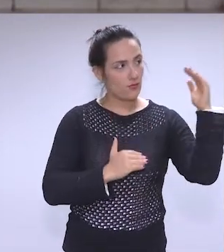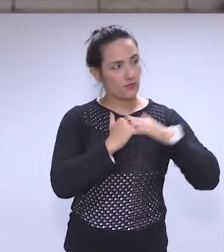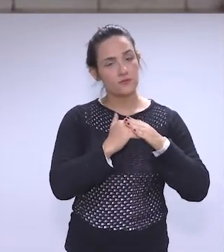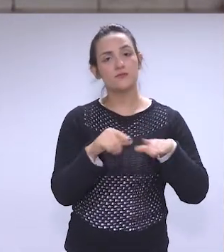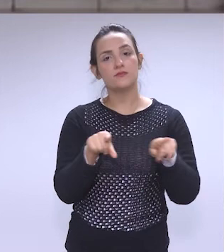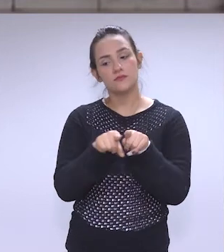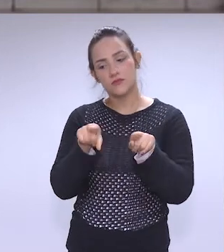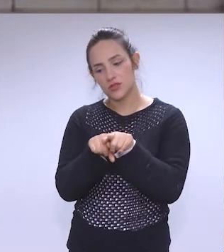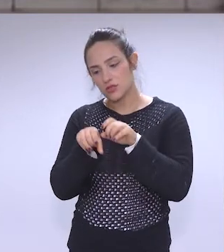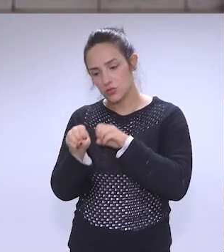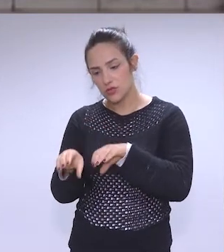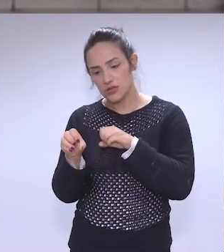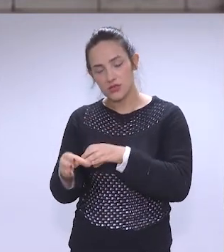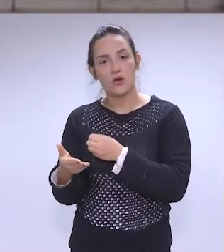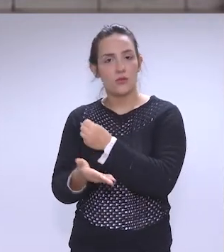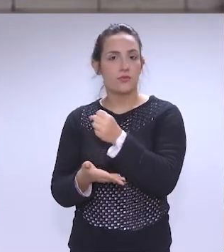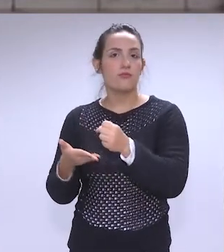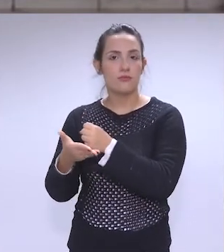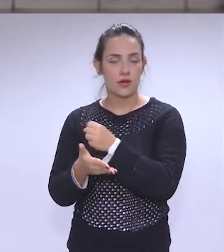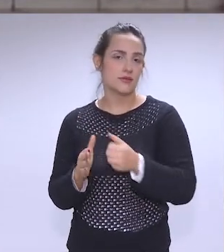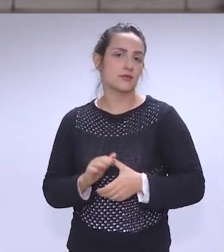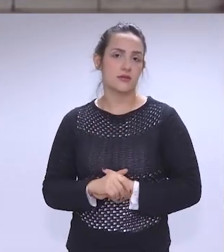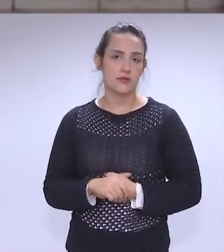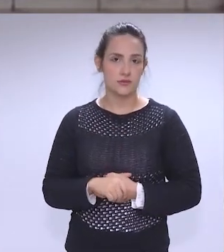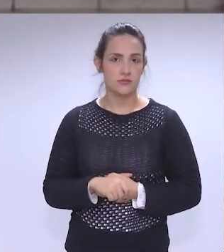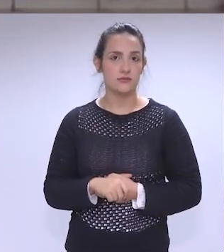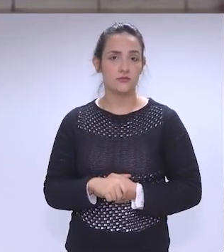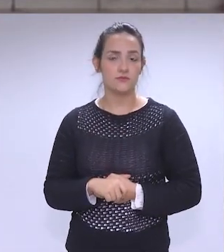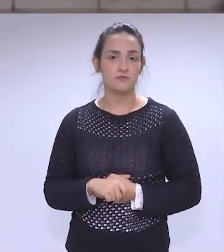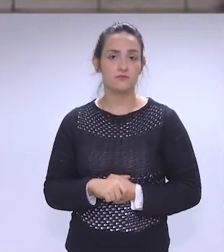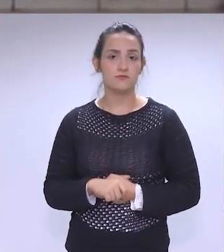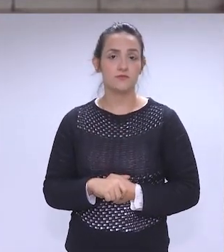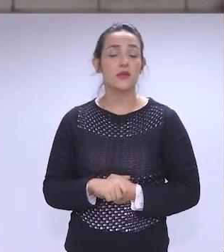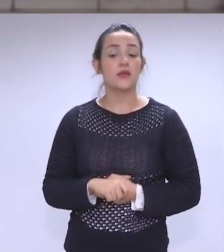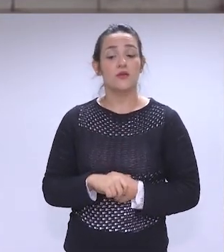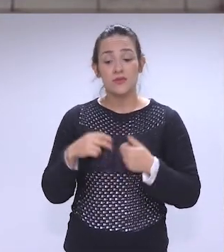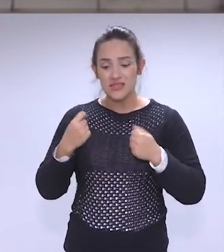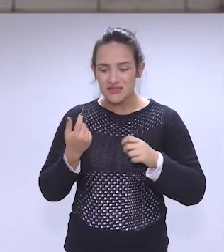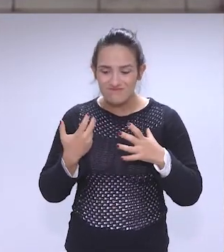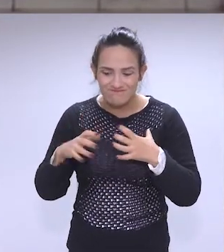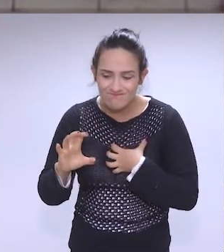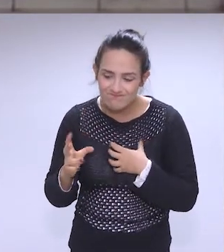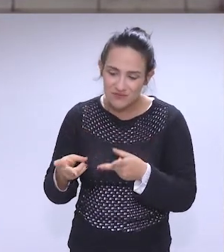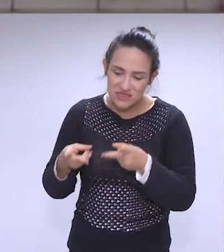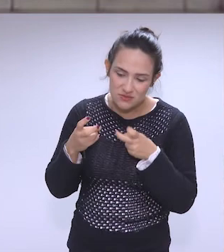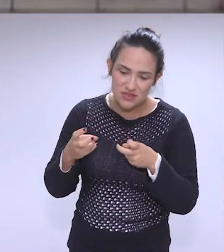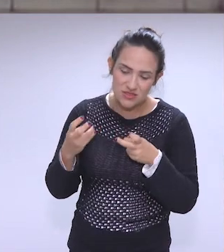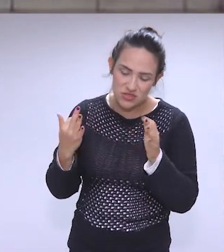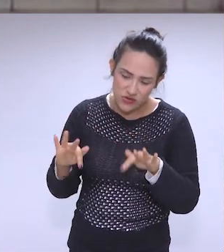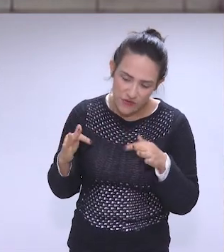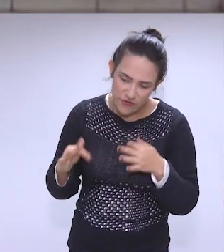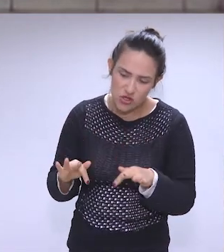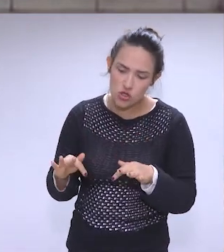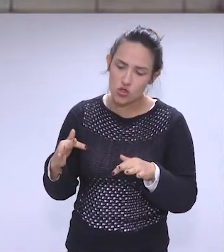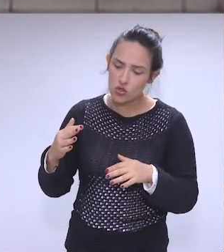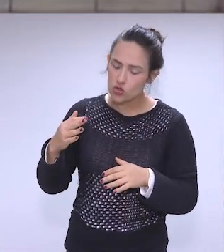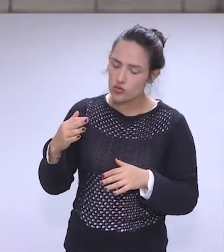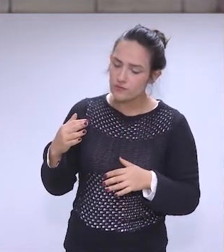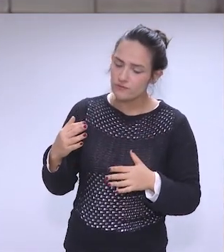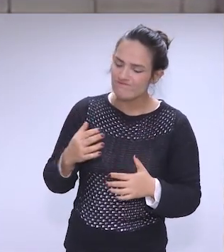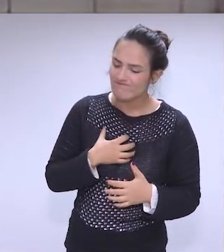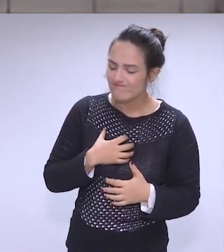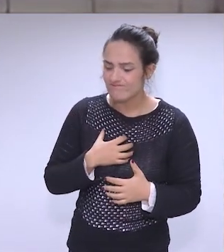educação básica, o desenvolvimento humano com tudo isso que eu já te expliquei, do acolhimento, do entendimento da dor, desse sofrimento. Você tem alguém